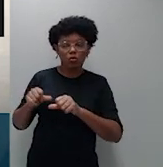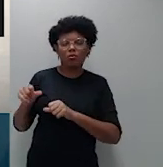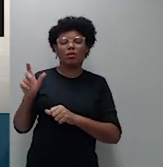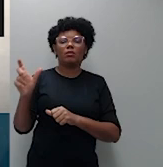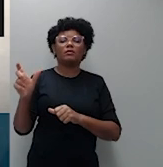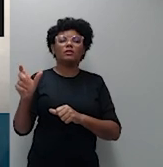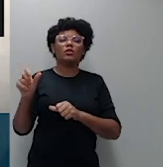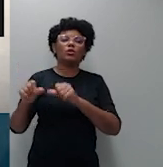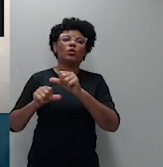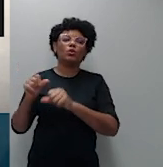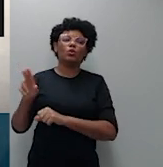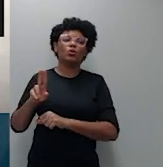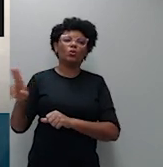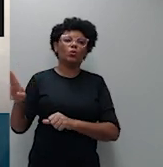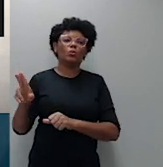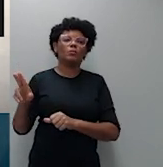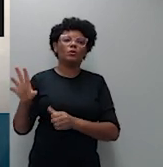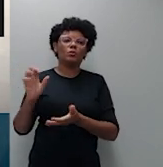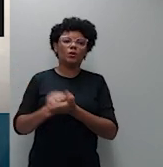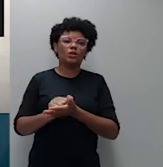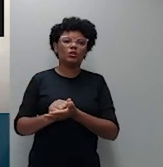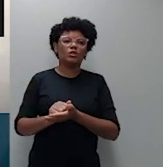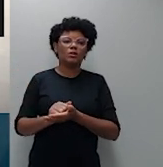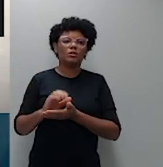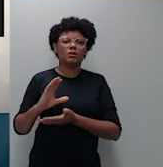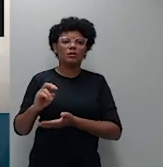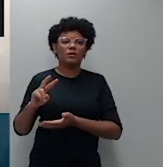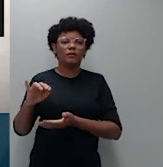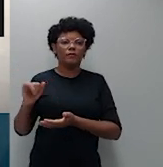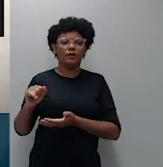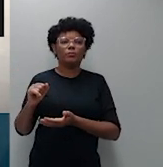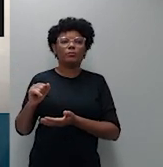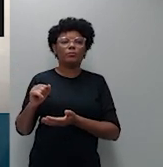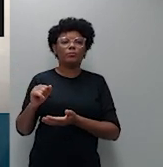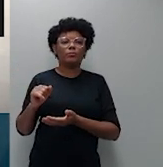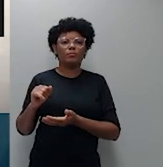civil em homenagem a segurança pública